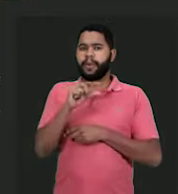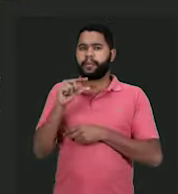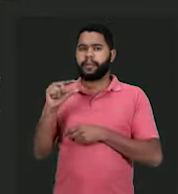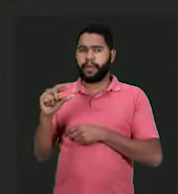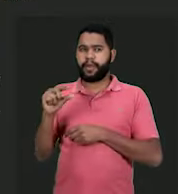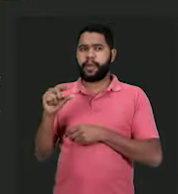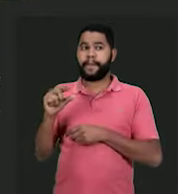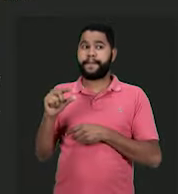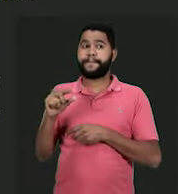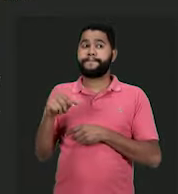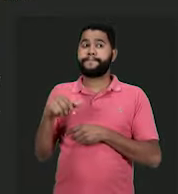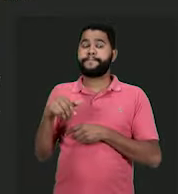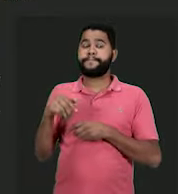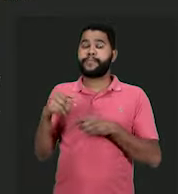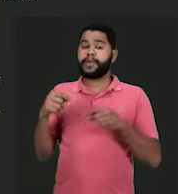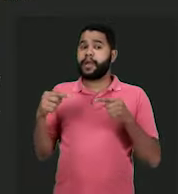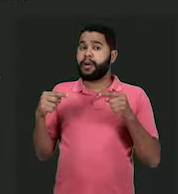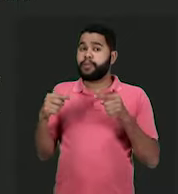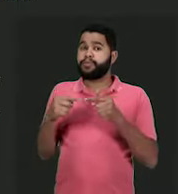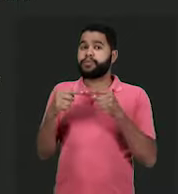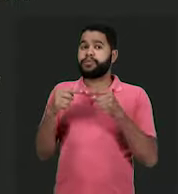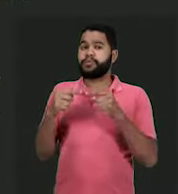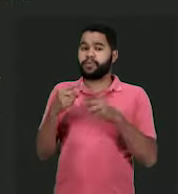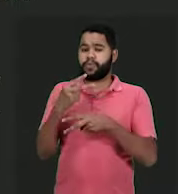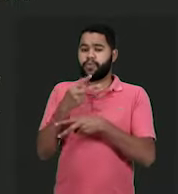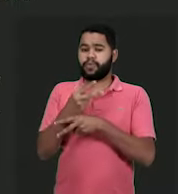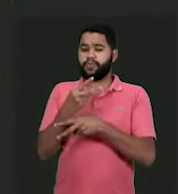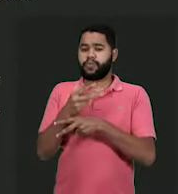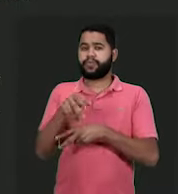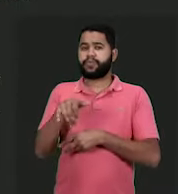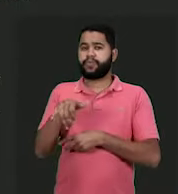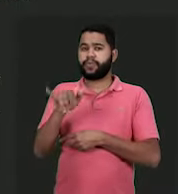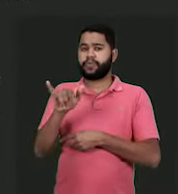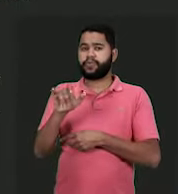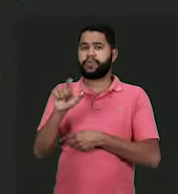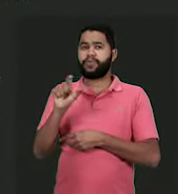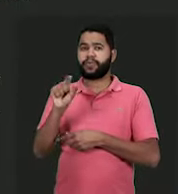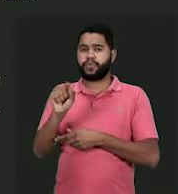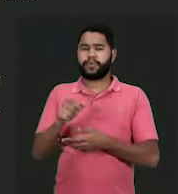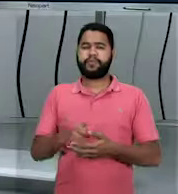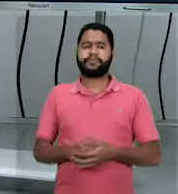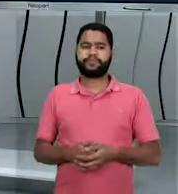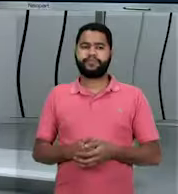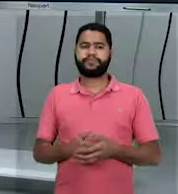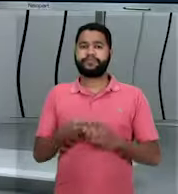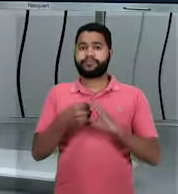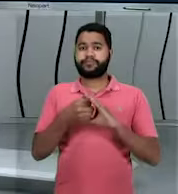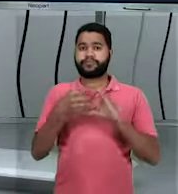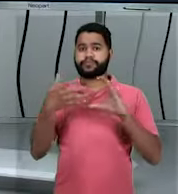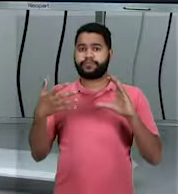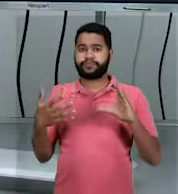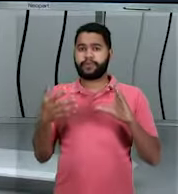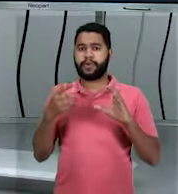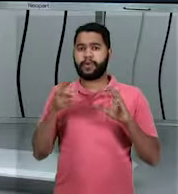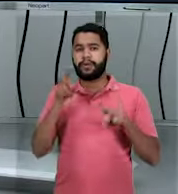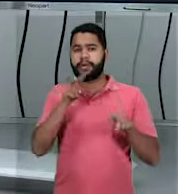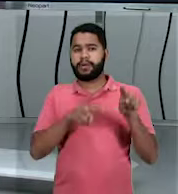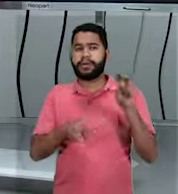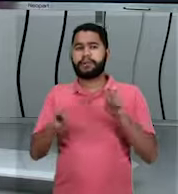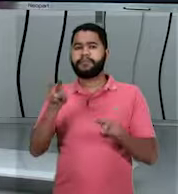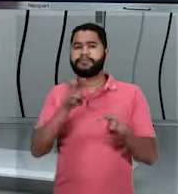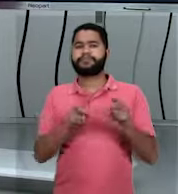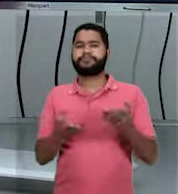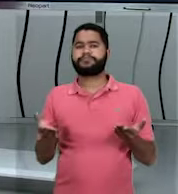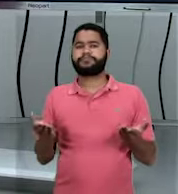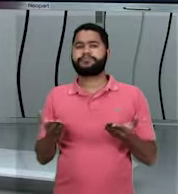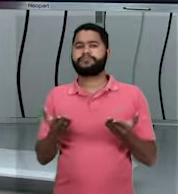no cromossomo Y é... Então, vamos lá. Essa característica genética que a gente vai analisar aqui agora,